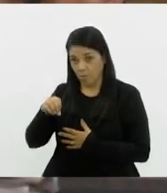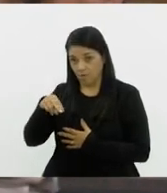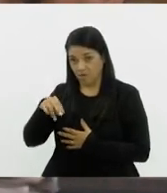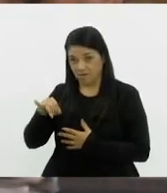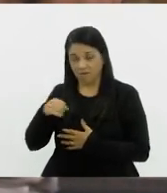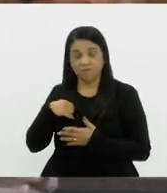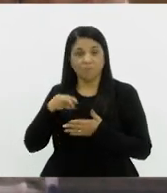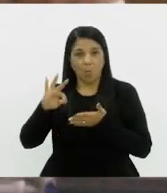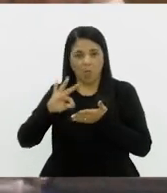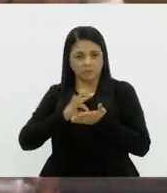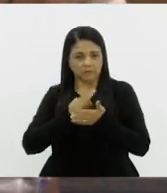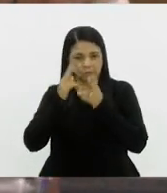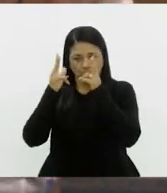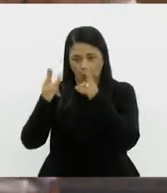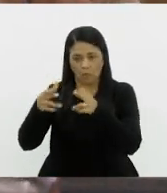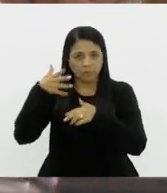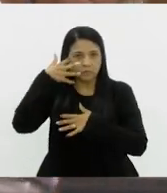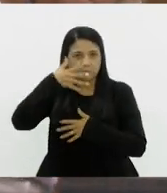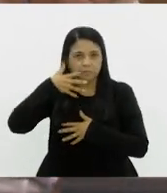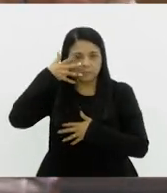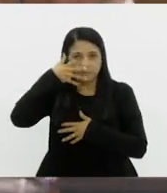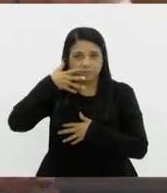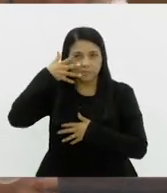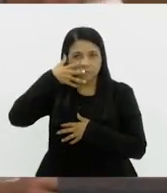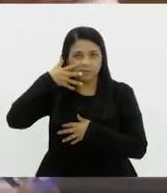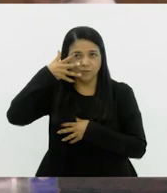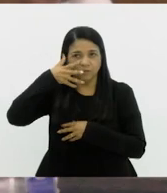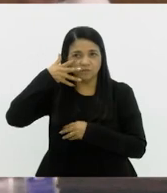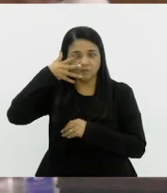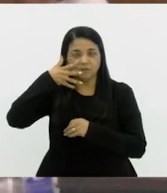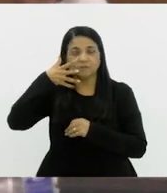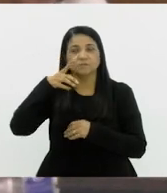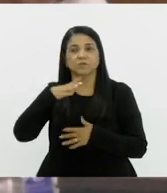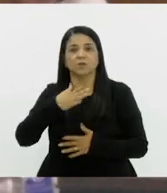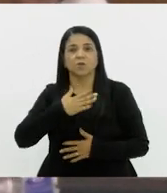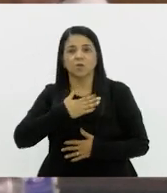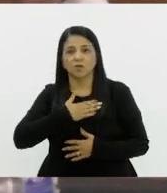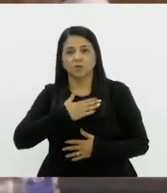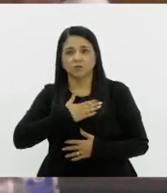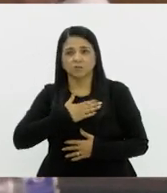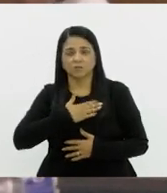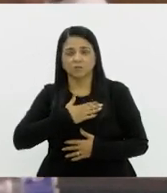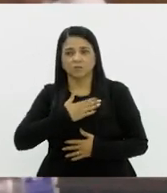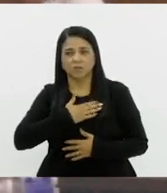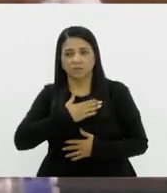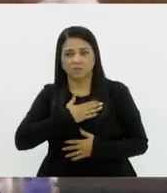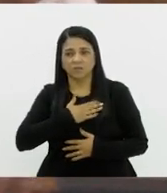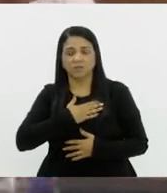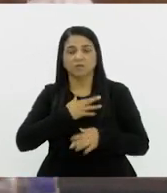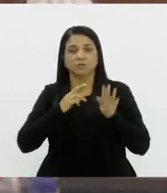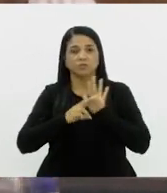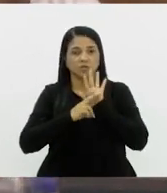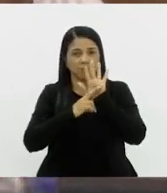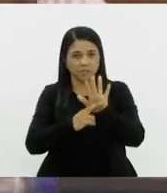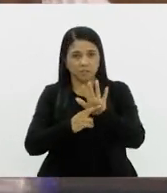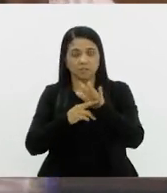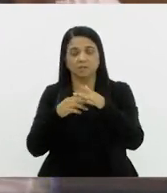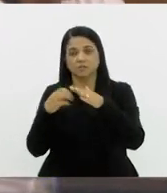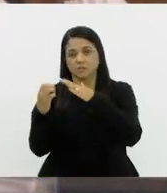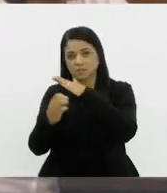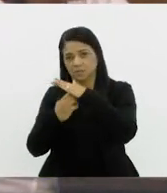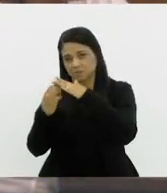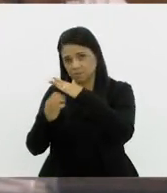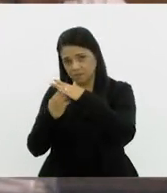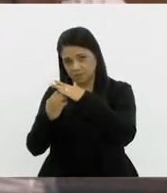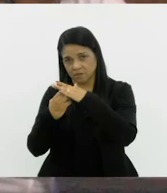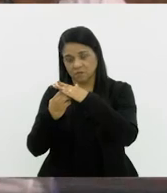dela. Mas, assim, a informação que eu gostaria de ter do representante das companhias, e em nenhum momento